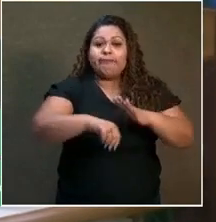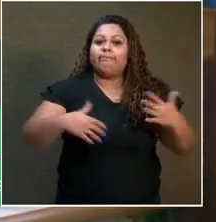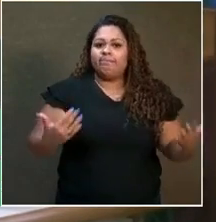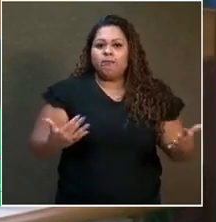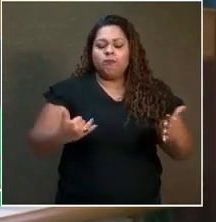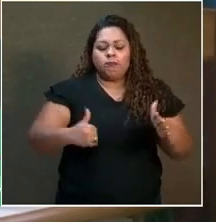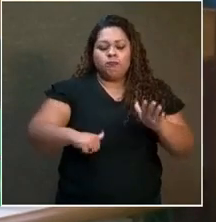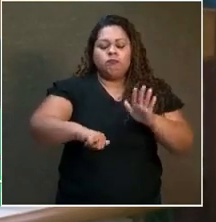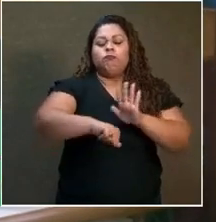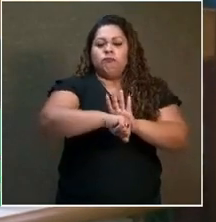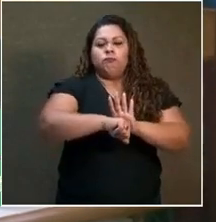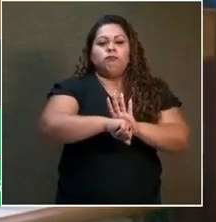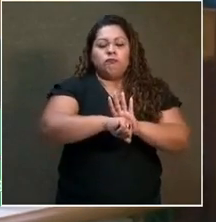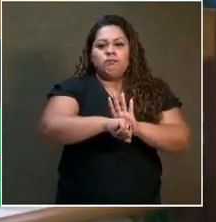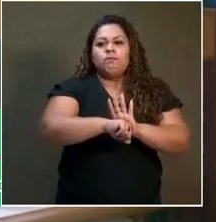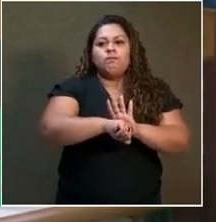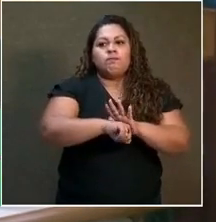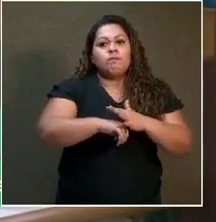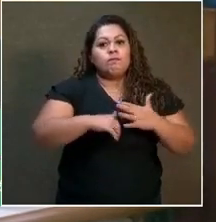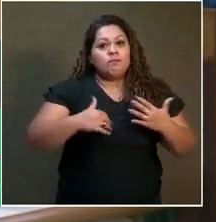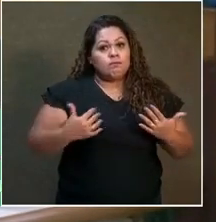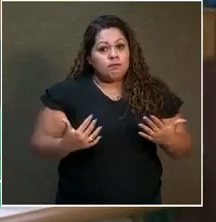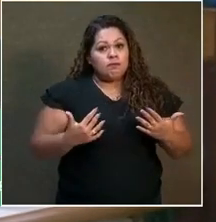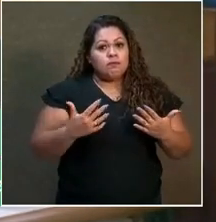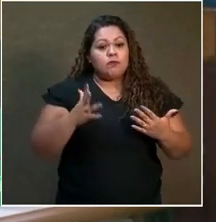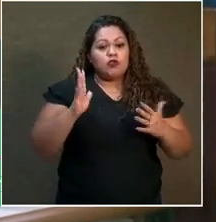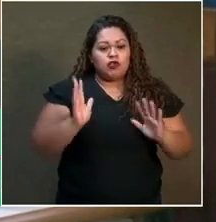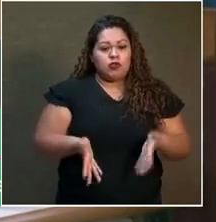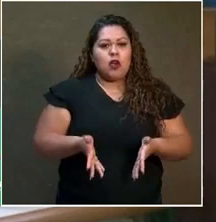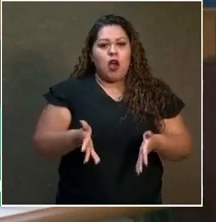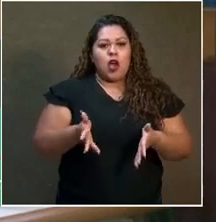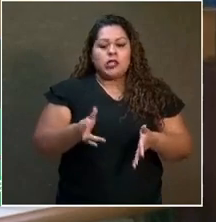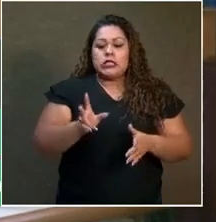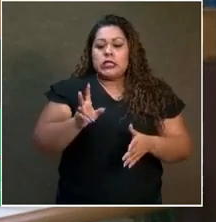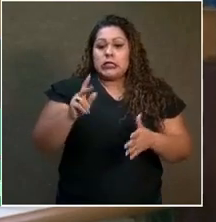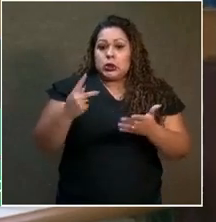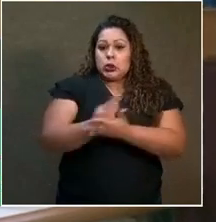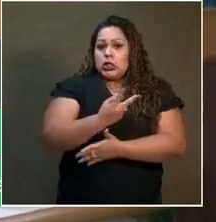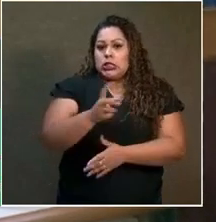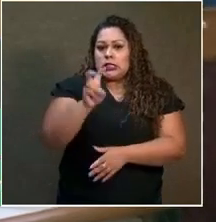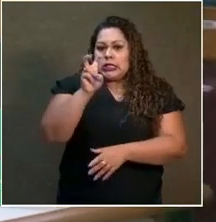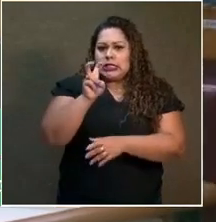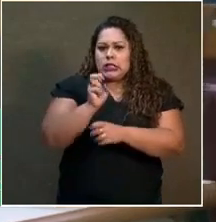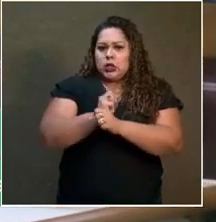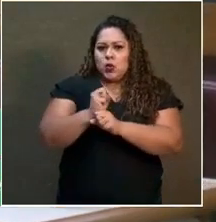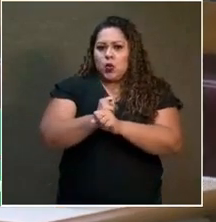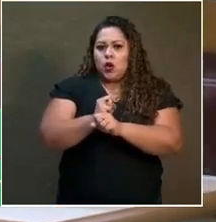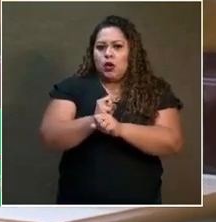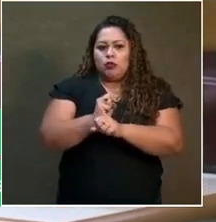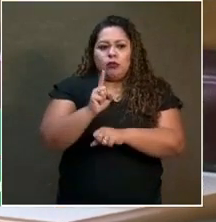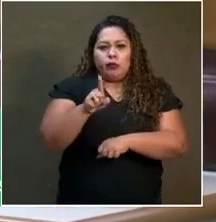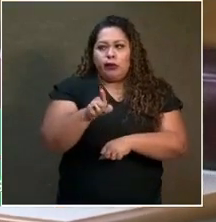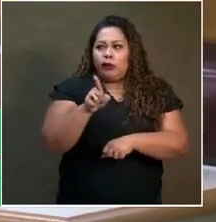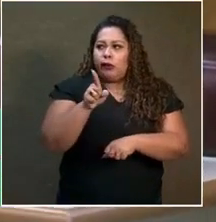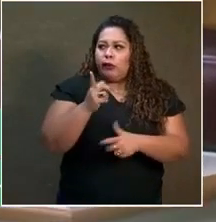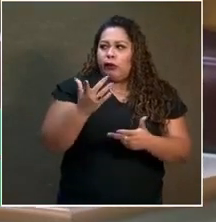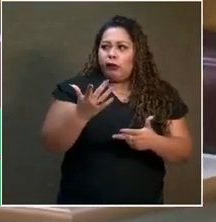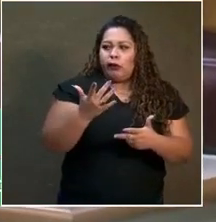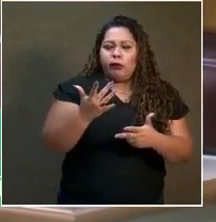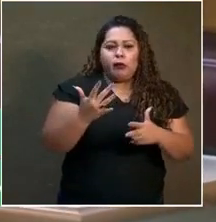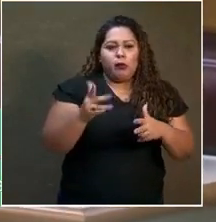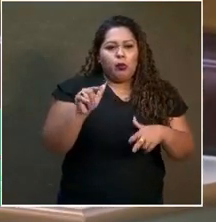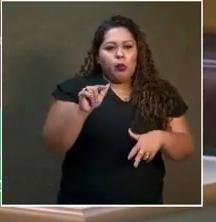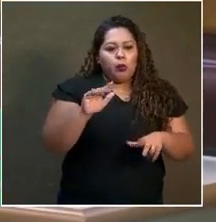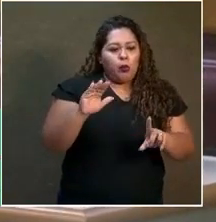crime, excelências, que fazem 5 anos que o Cássio está calado. Mais ou menos